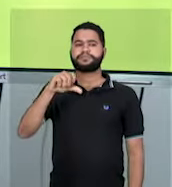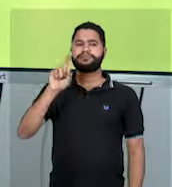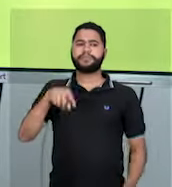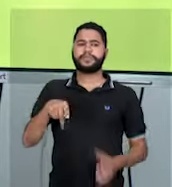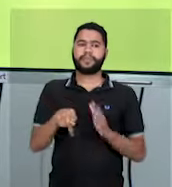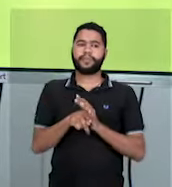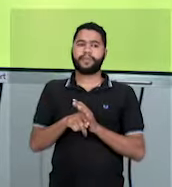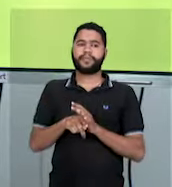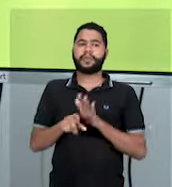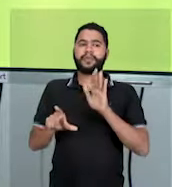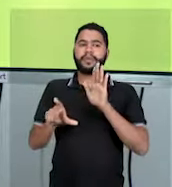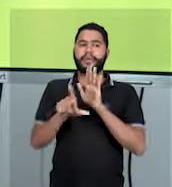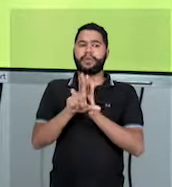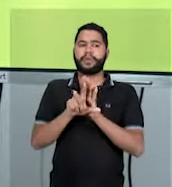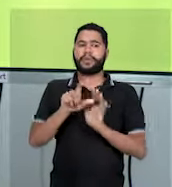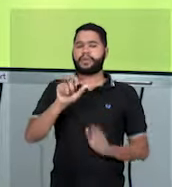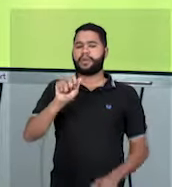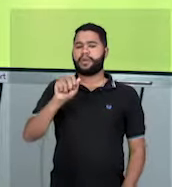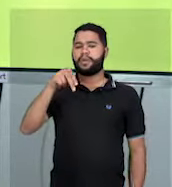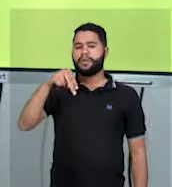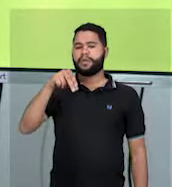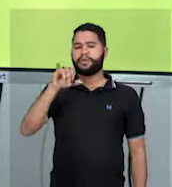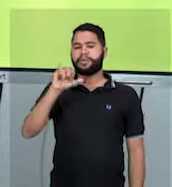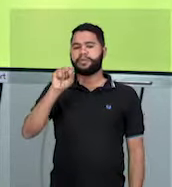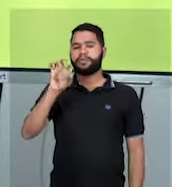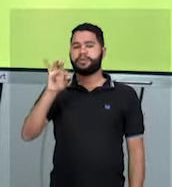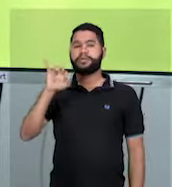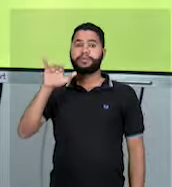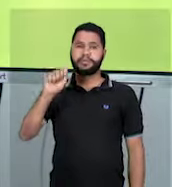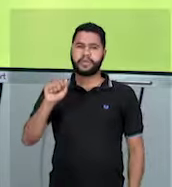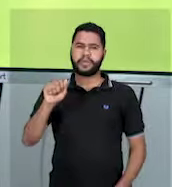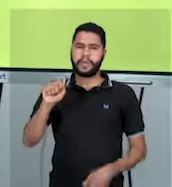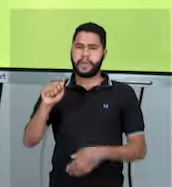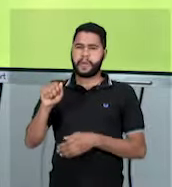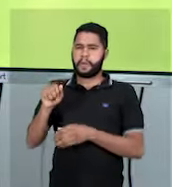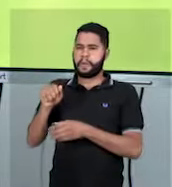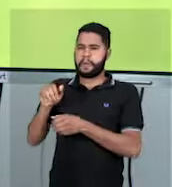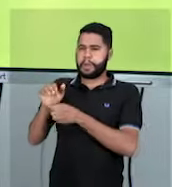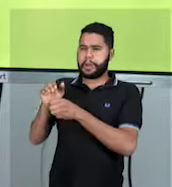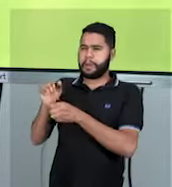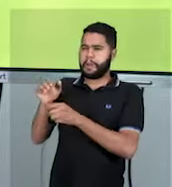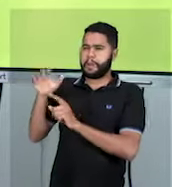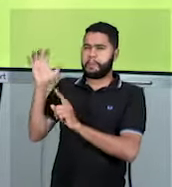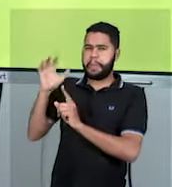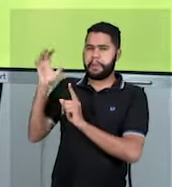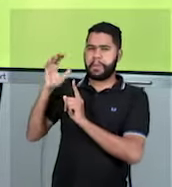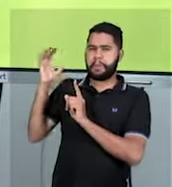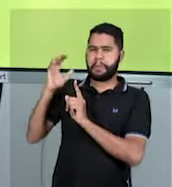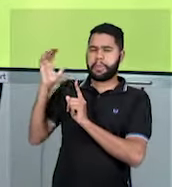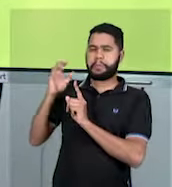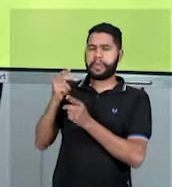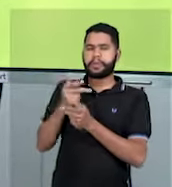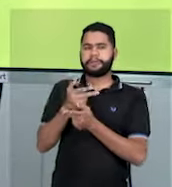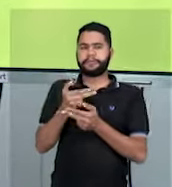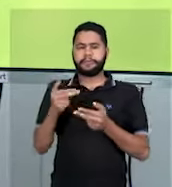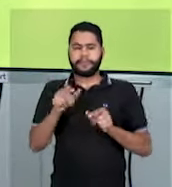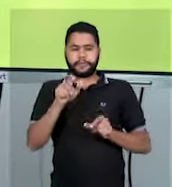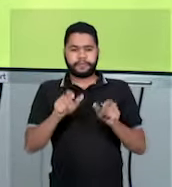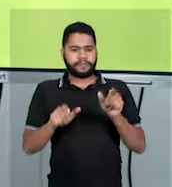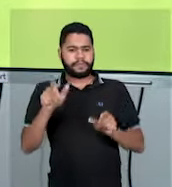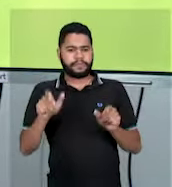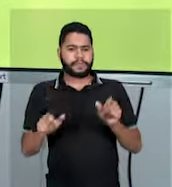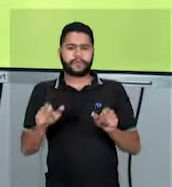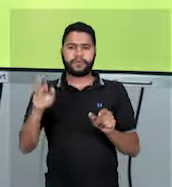de Anistia, que, pressionado, né, pelas questões dos desaparecidos políticos e aquelas pessoas que conseguiram fugir do